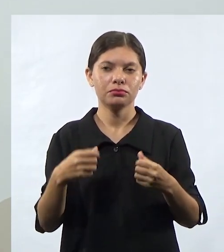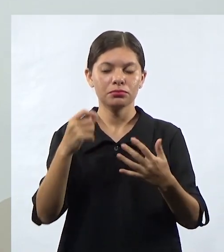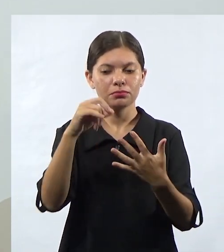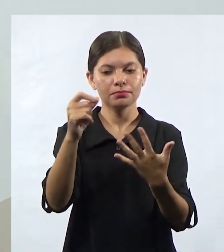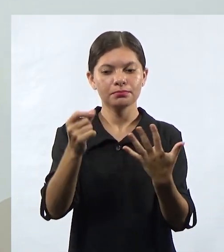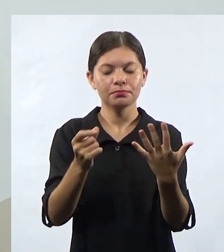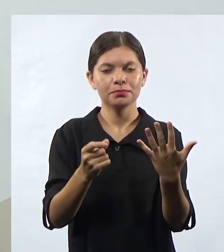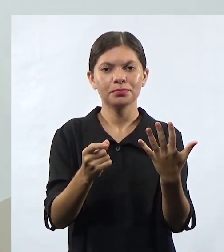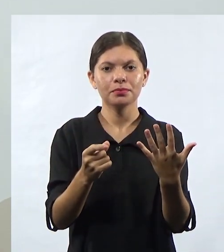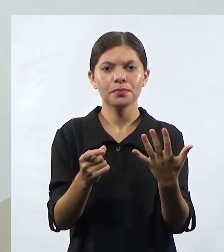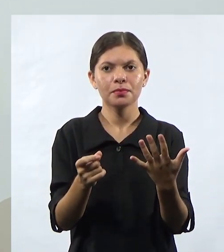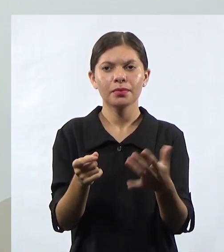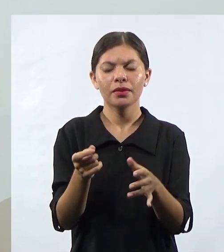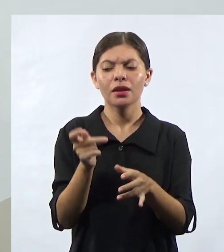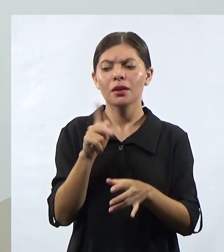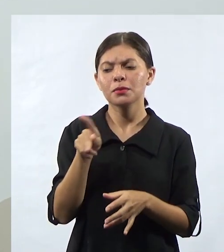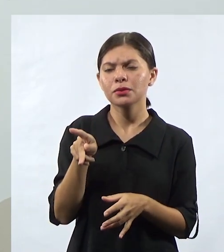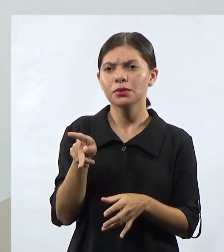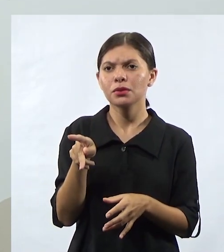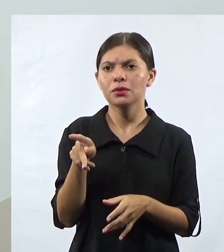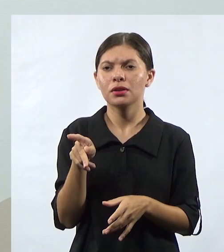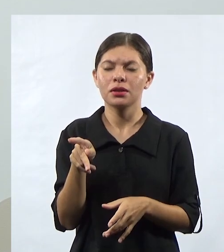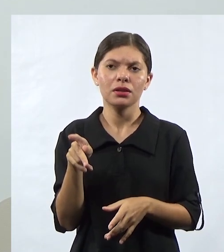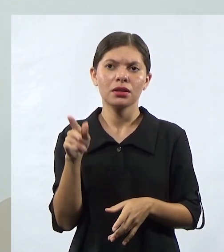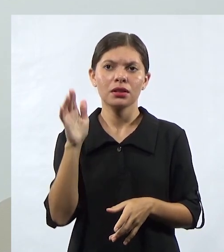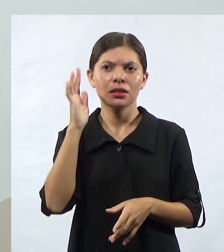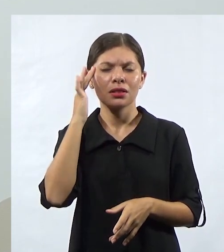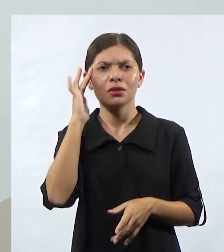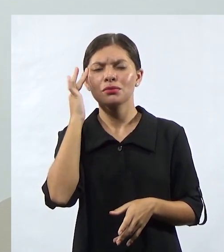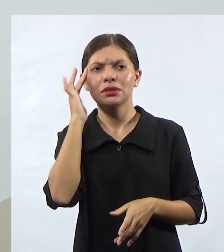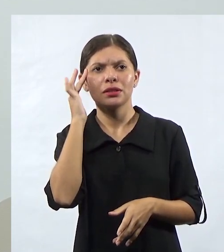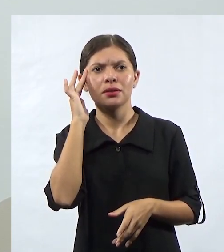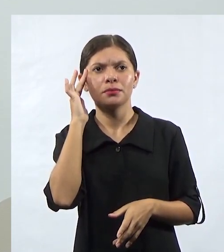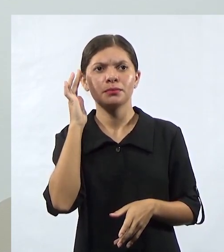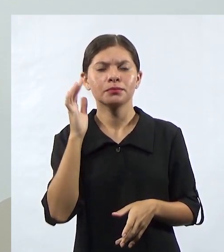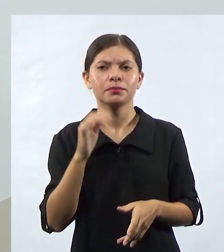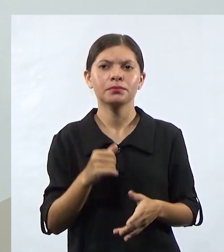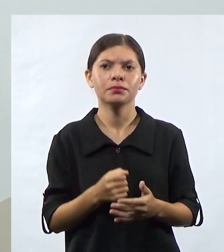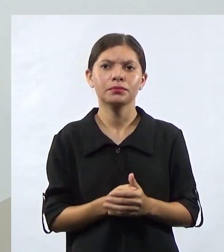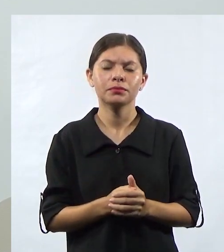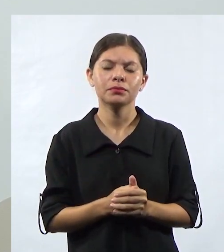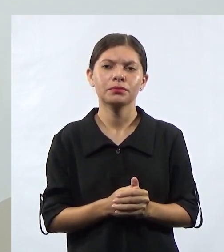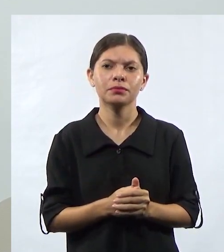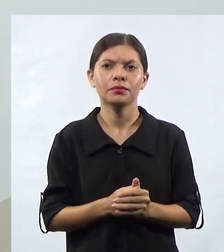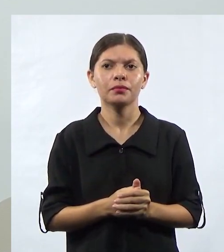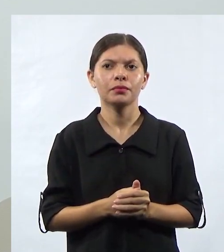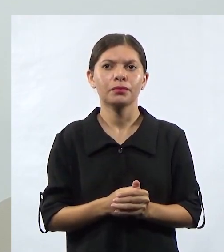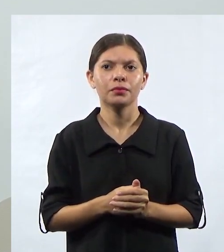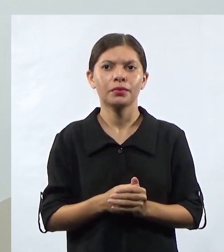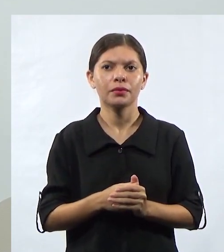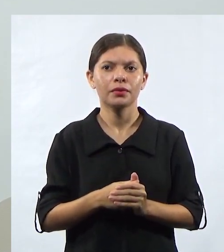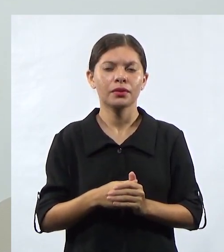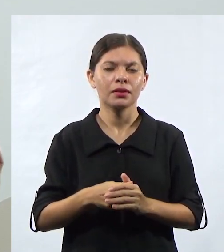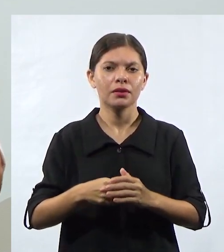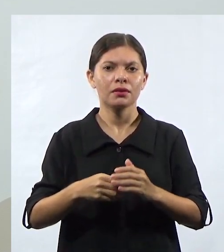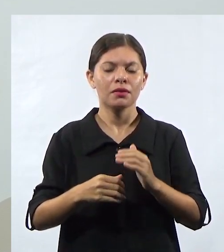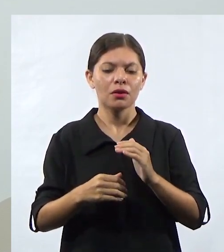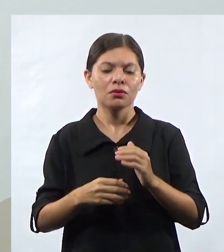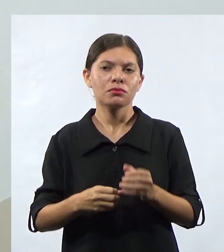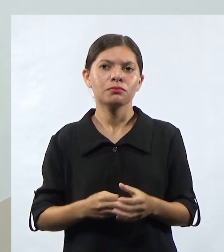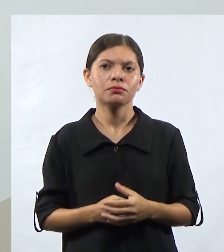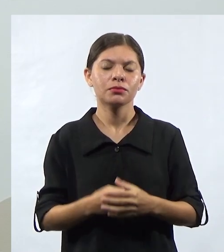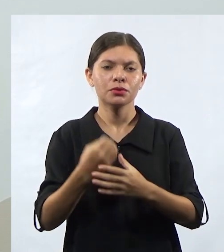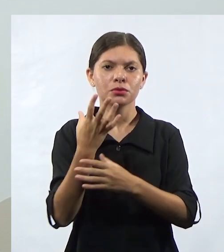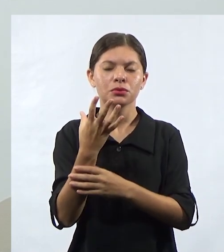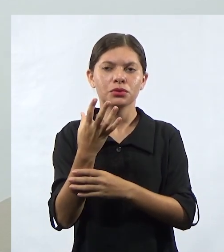Professora, mas eu não sei quais são essas categorias. Nem sempre você vai estar com elas de plano. Elas vão surgir à medida que a discussão